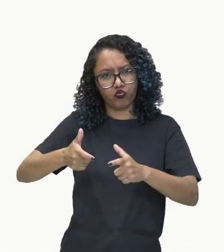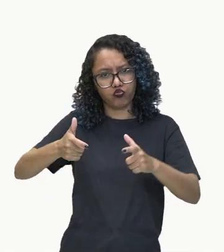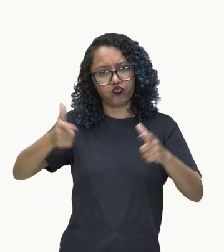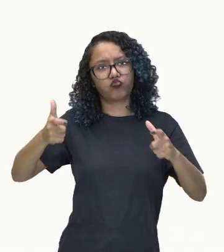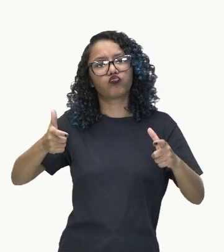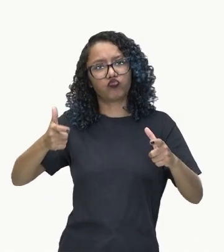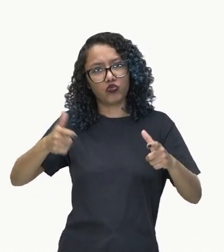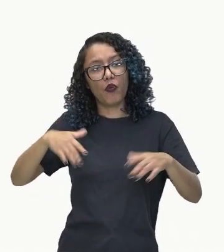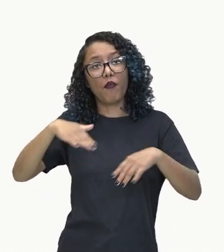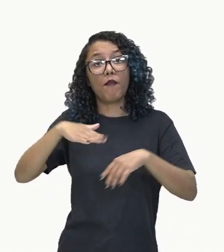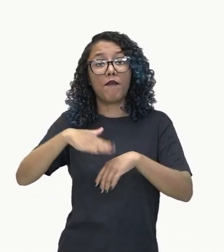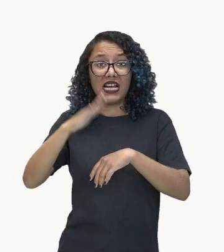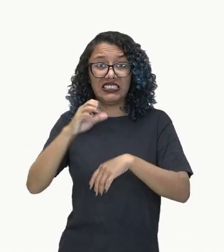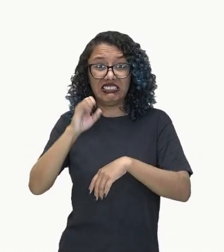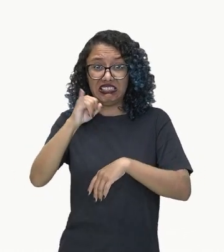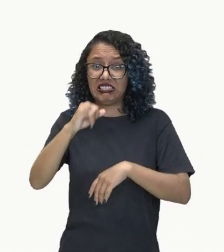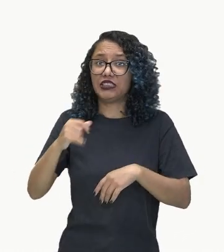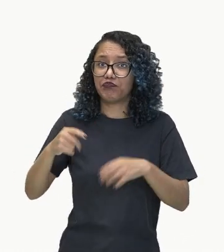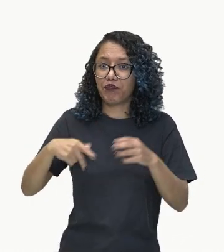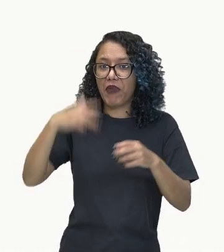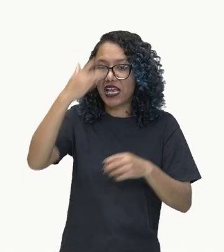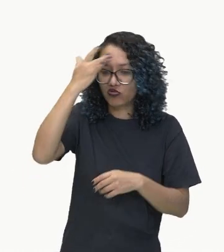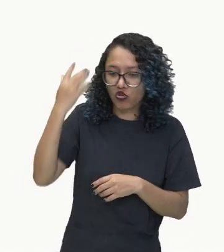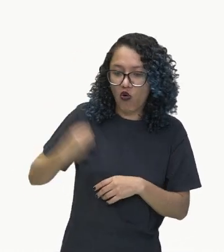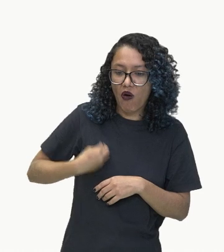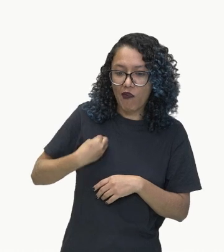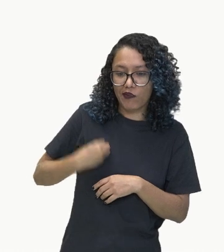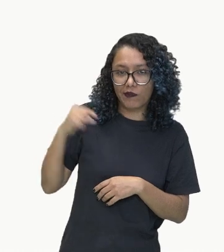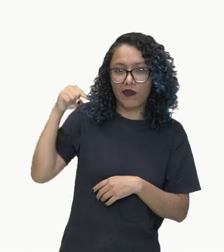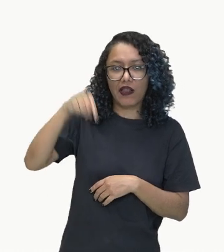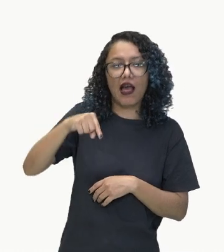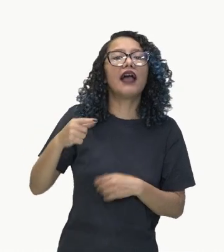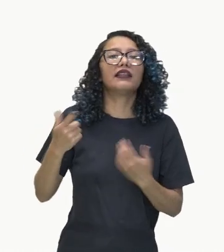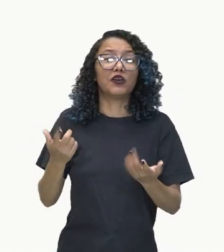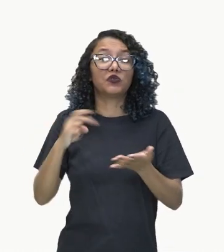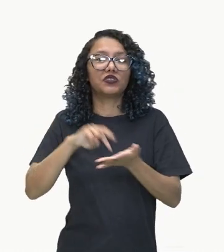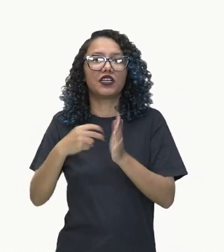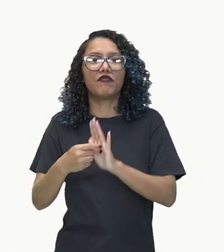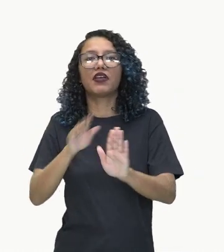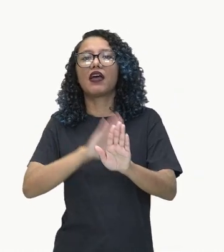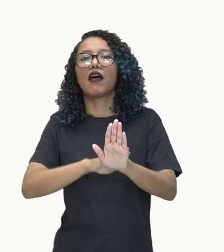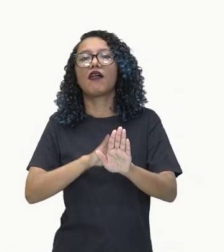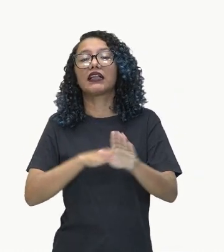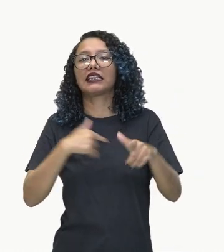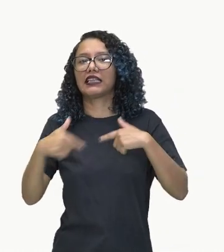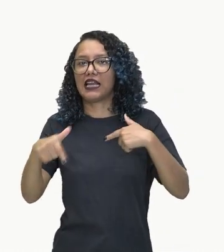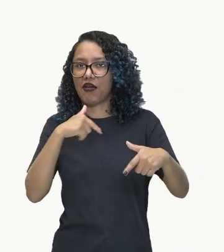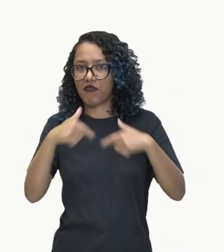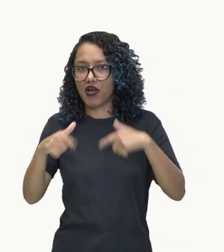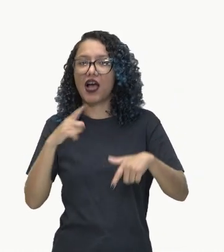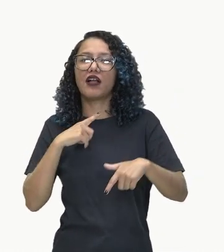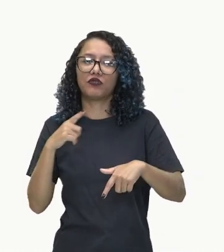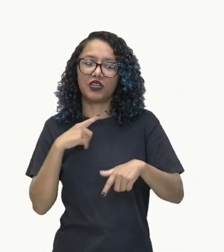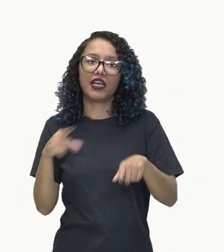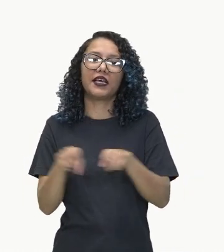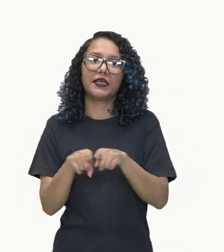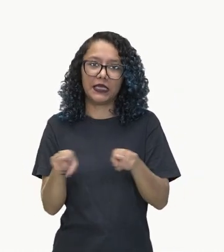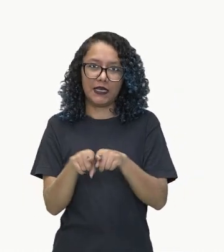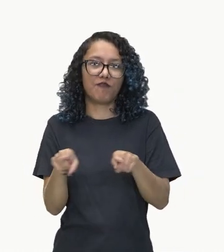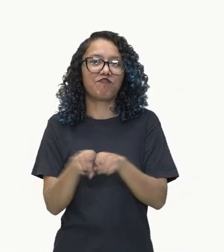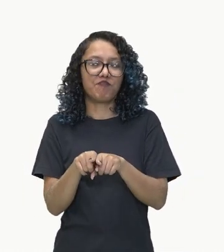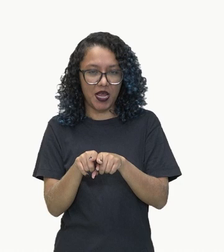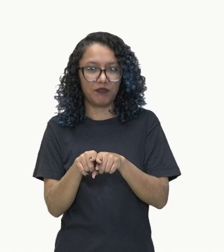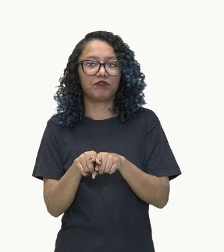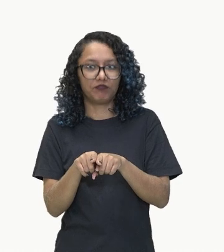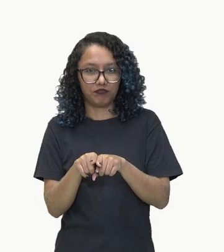tem atividade econômica. Então, as atividades urbanas dessa região acabam fazendo com que haja uma maior concentração